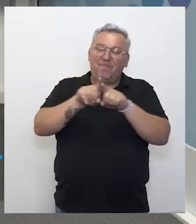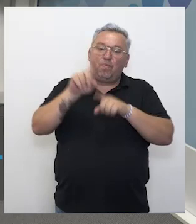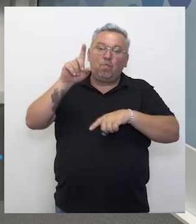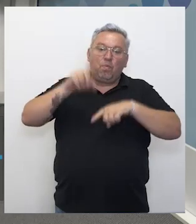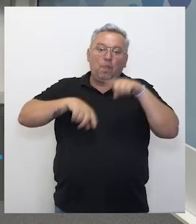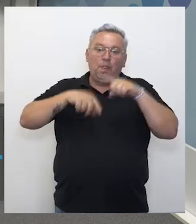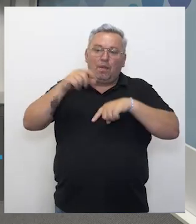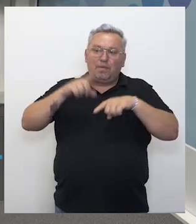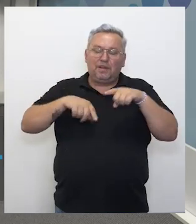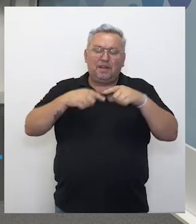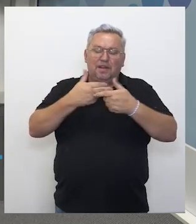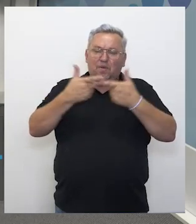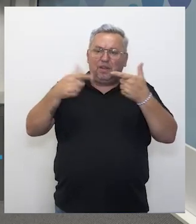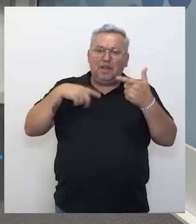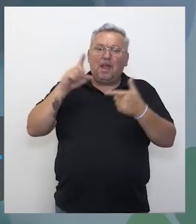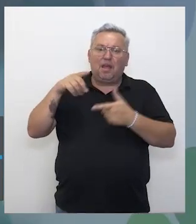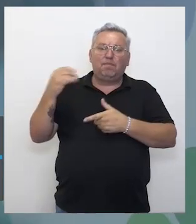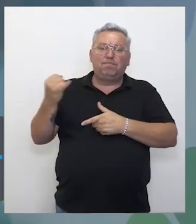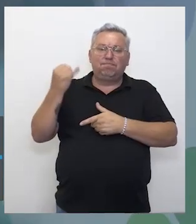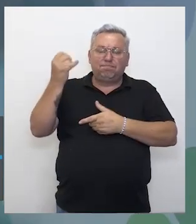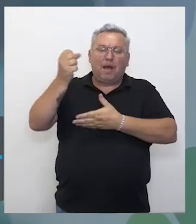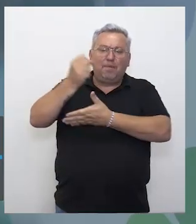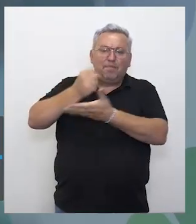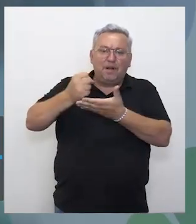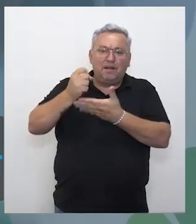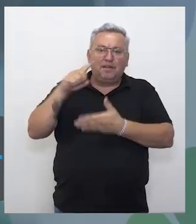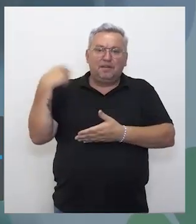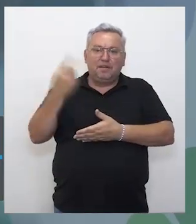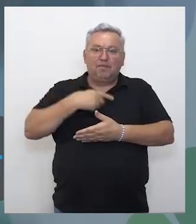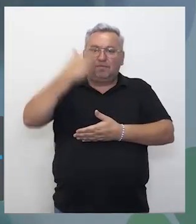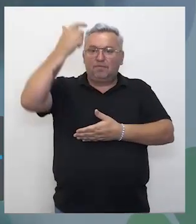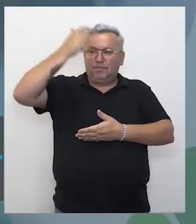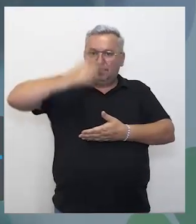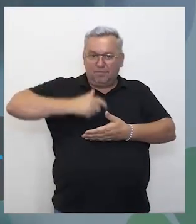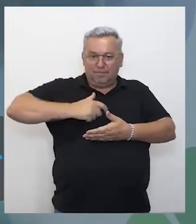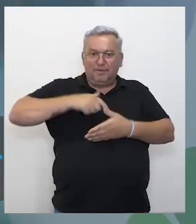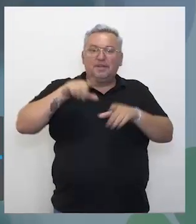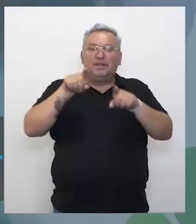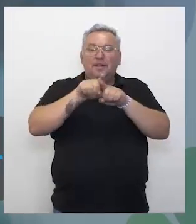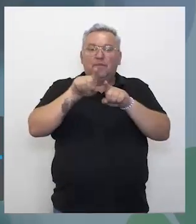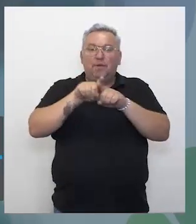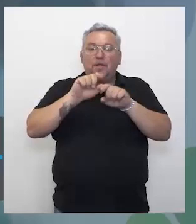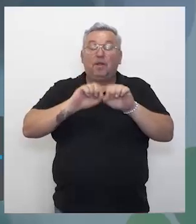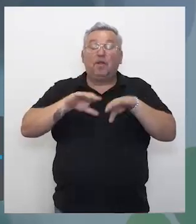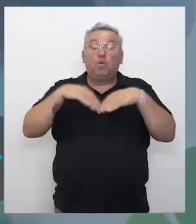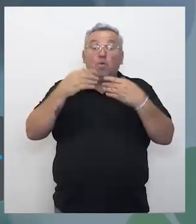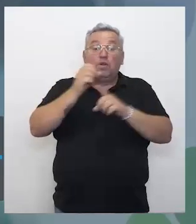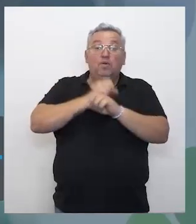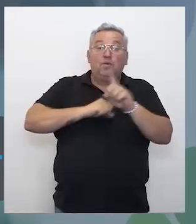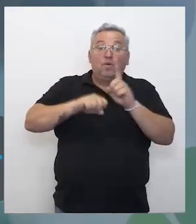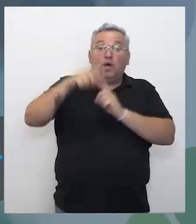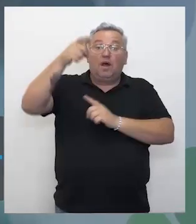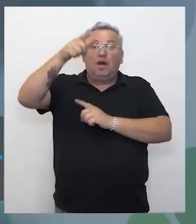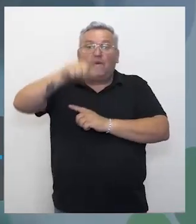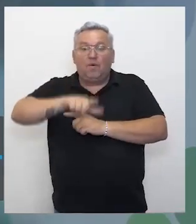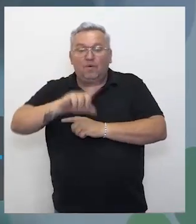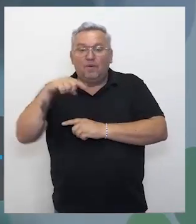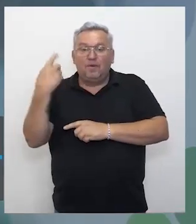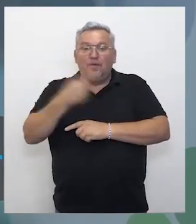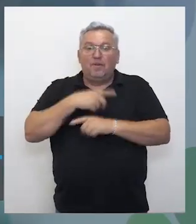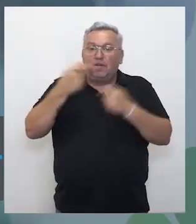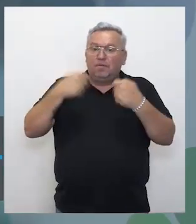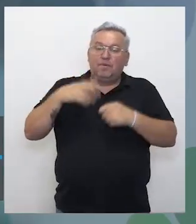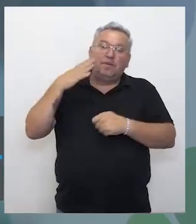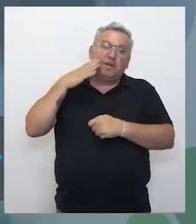imateriais e materiais que são fundamento da nossa identidade enquanto indivíduo e enquanto sociedade. Para outras, nós precisamos